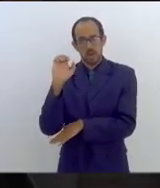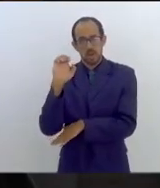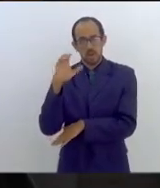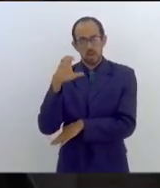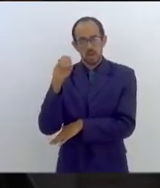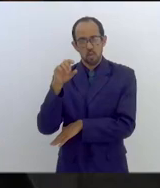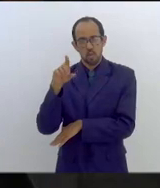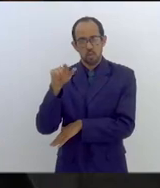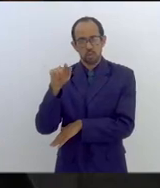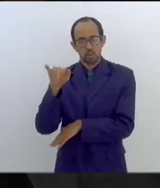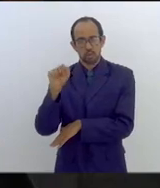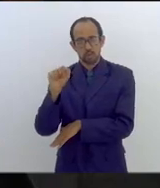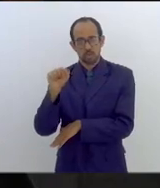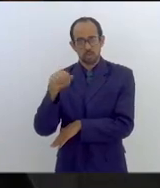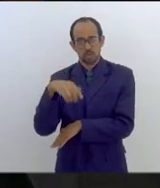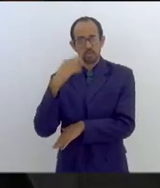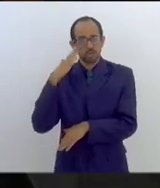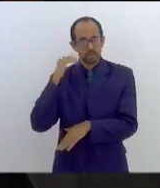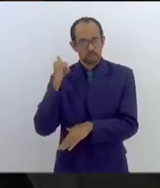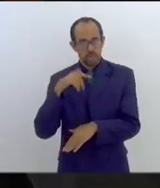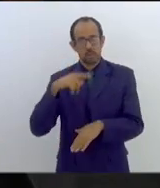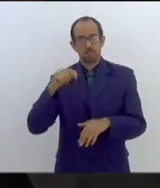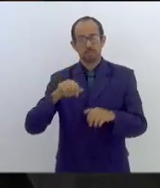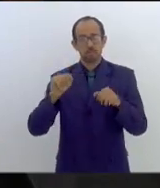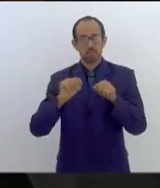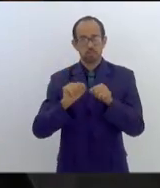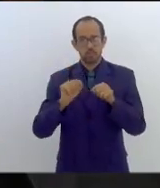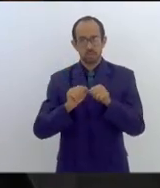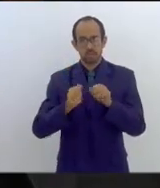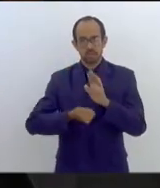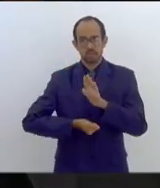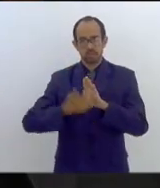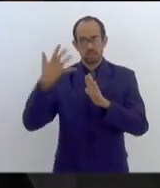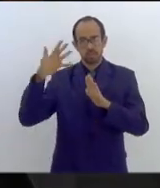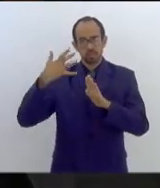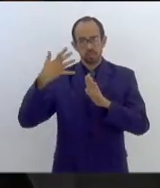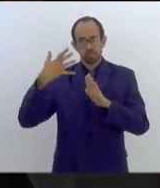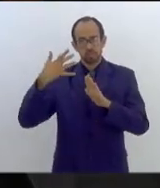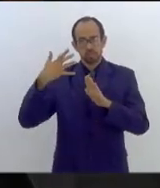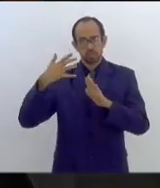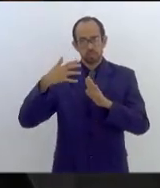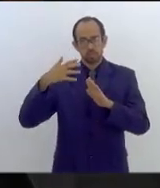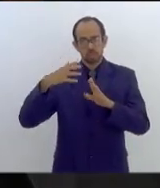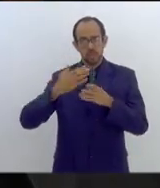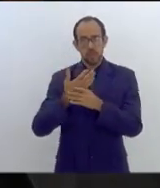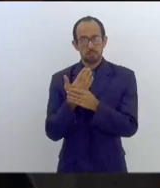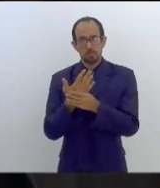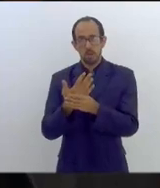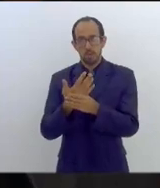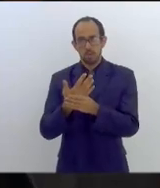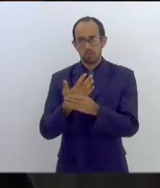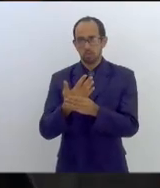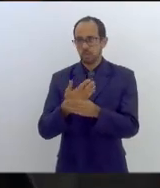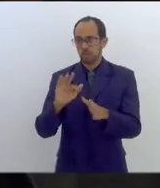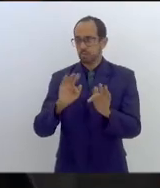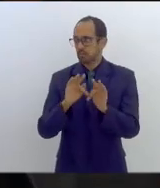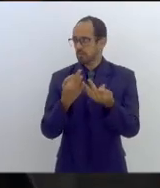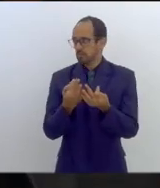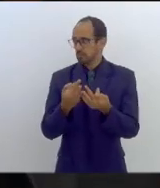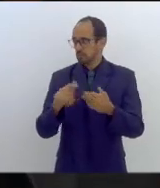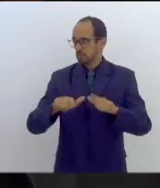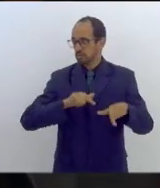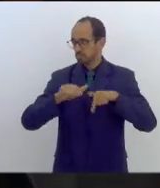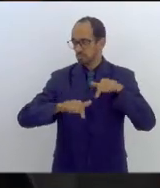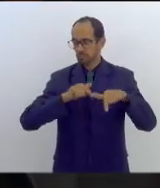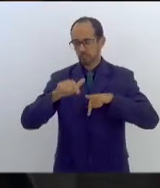a muitas mãos. Em primeiro lugar, naturalmente, pela mão dos agricultores familiares que trabalham